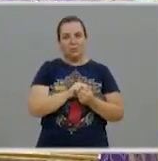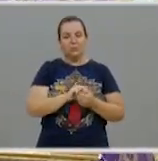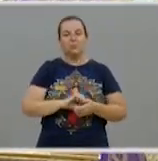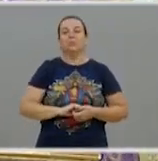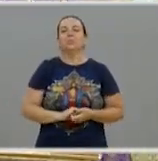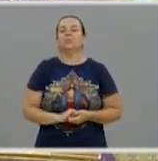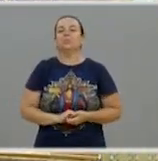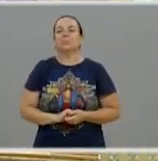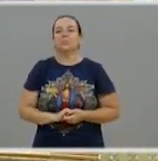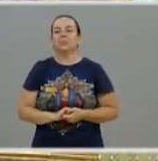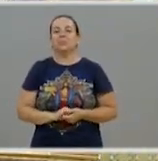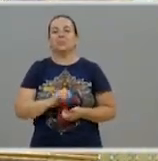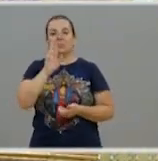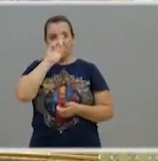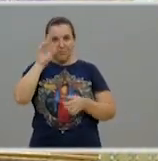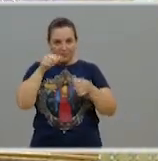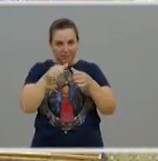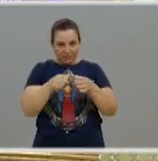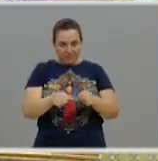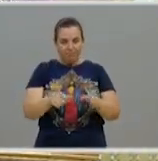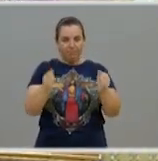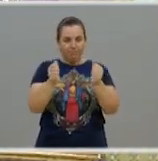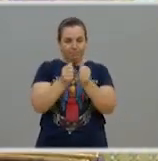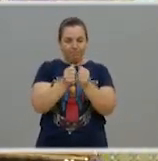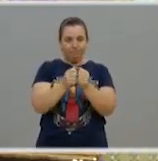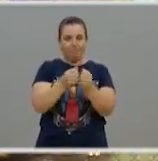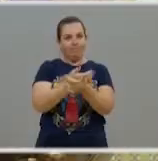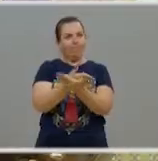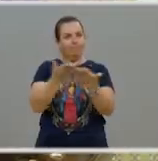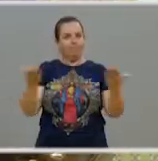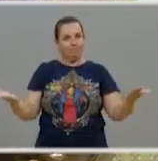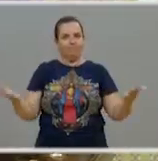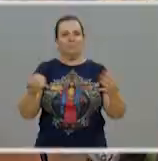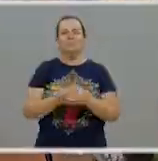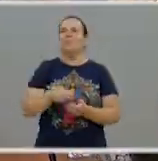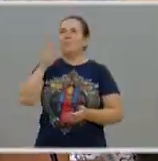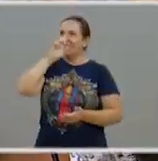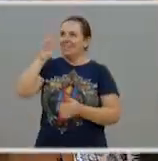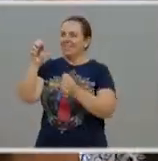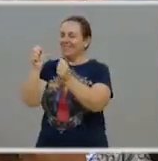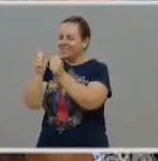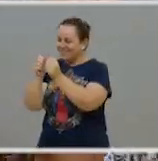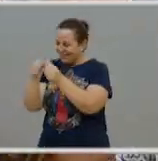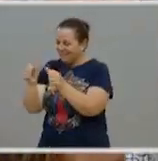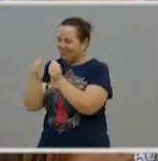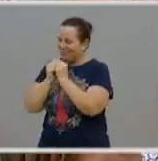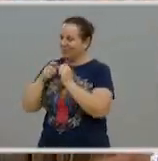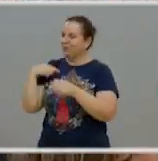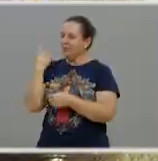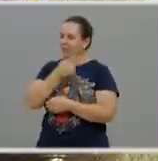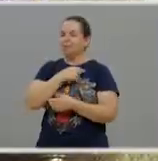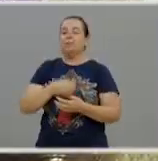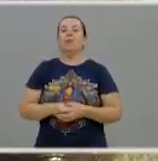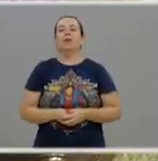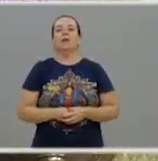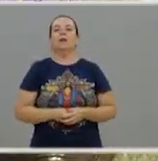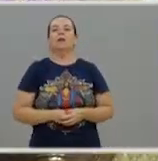humanidade. O Senhor esteja convosco. Ele está no meio de